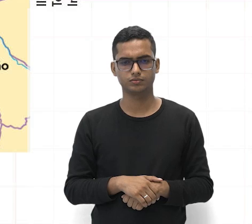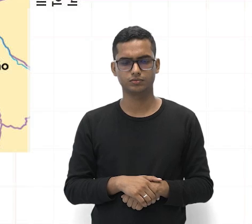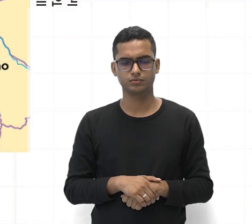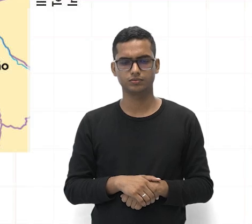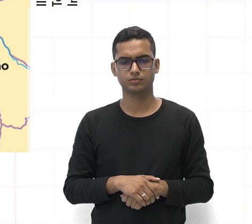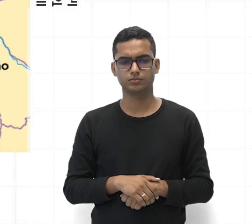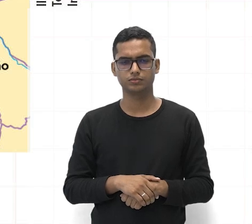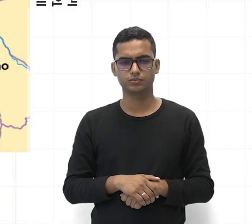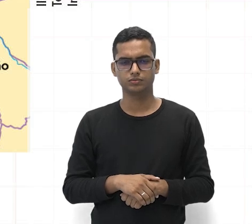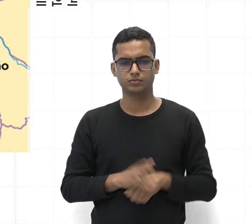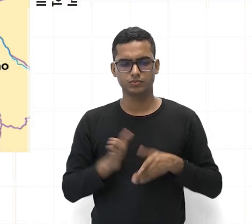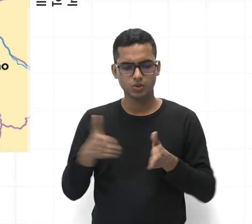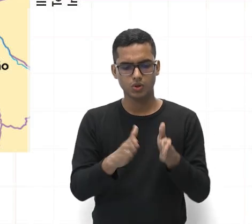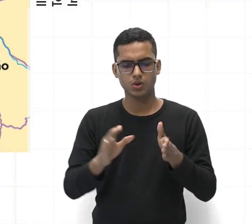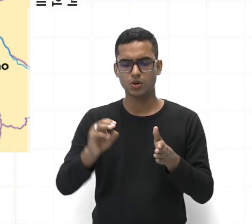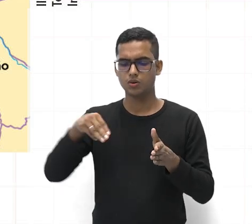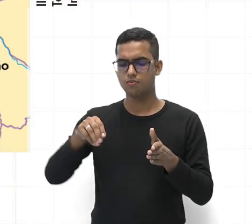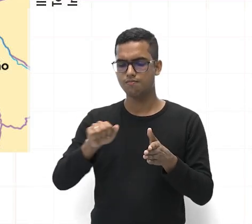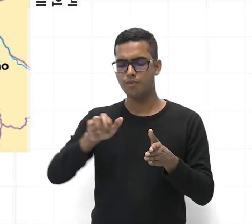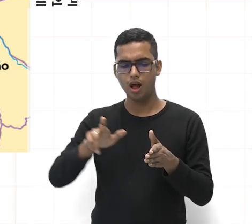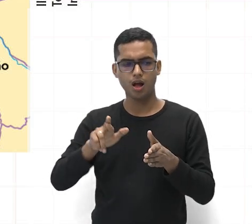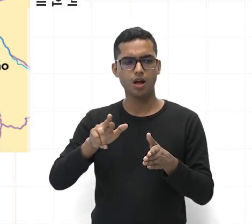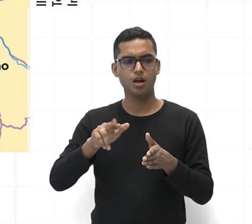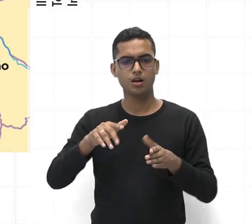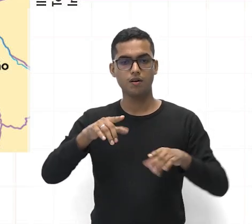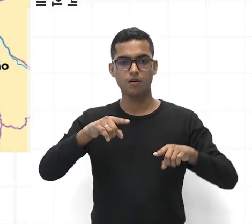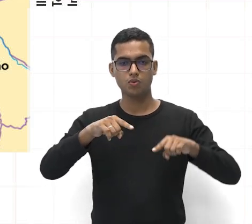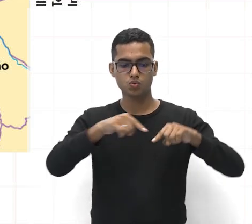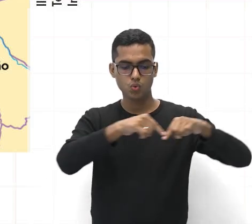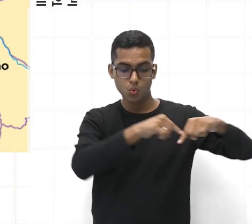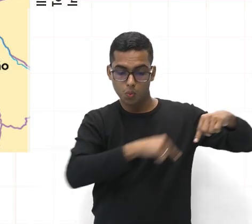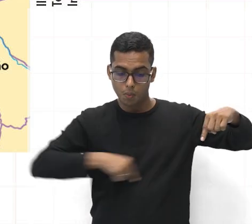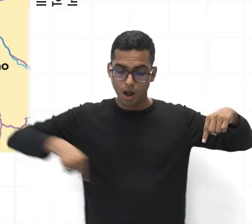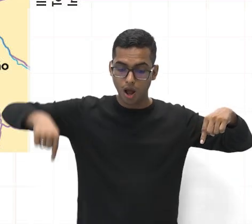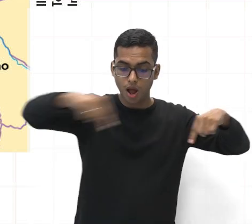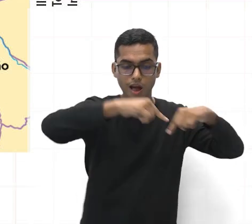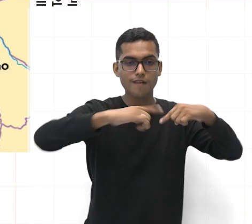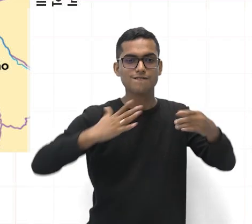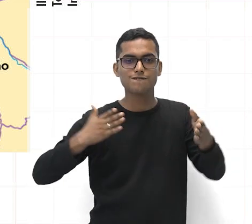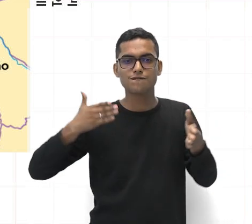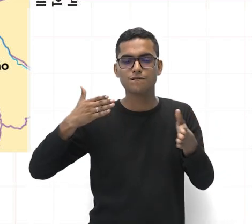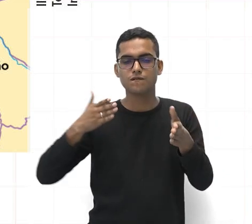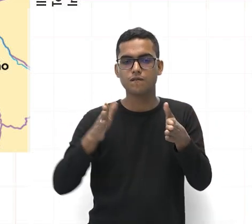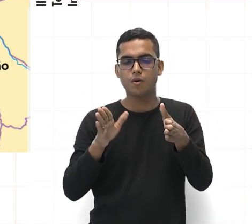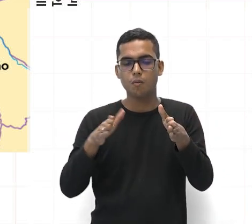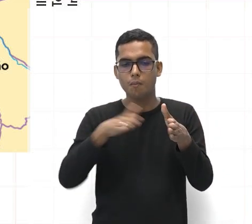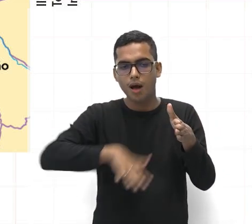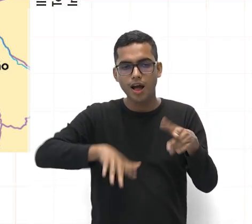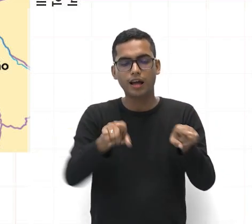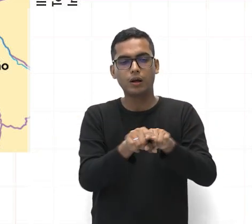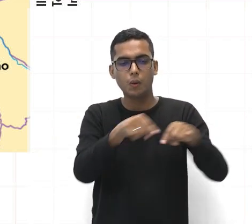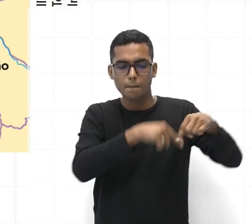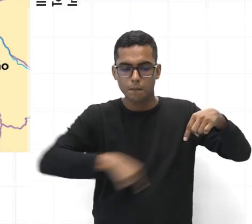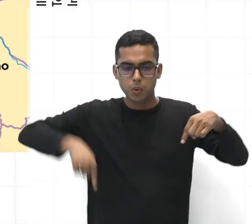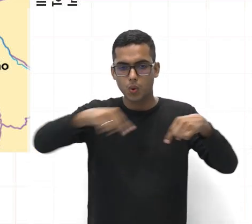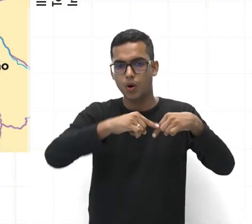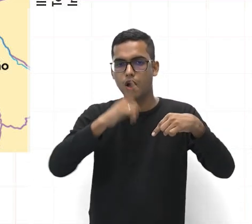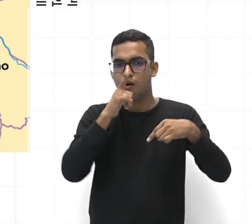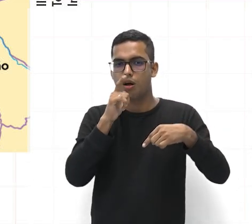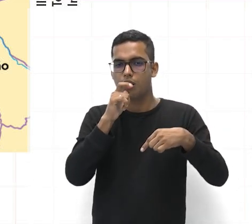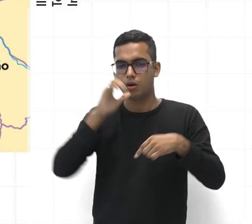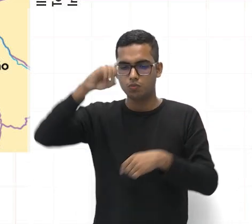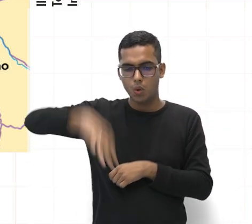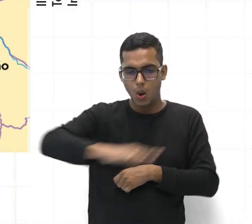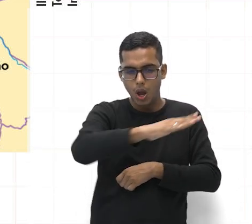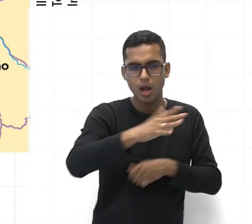lago ou em um mar fechado. Então a água desse rio, ela não vai chegar ao mar aberto. E aí